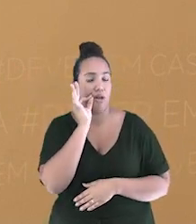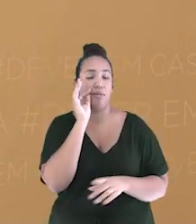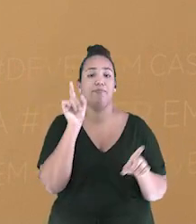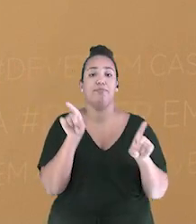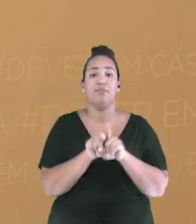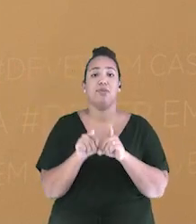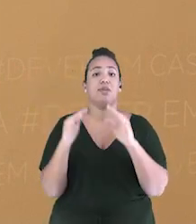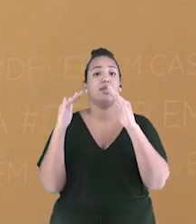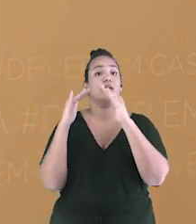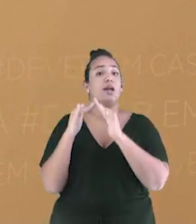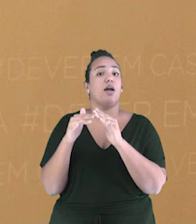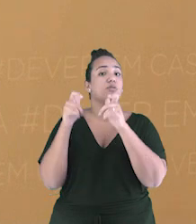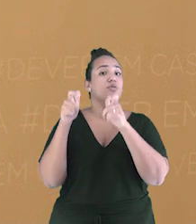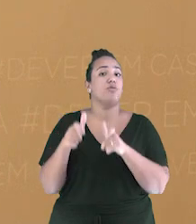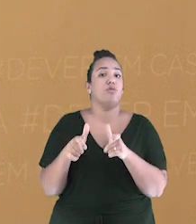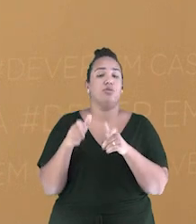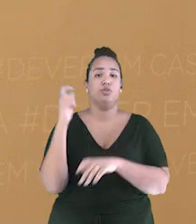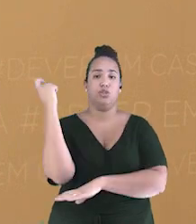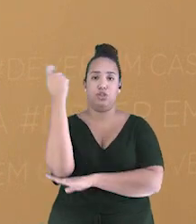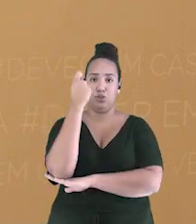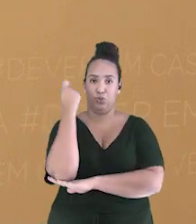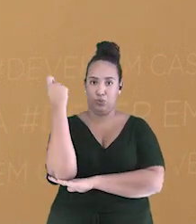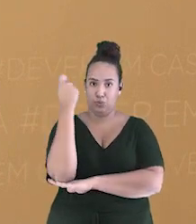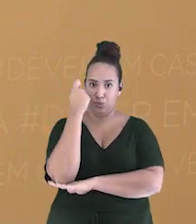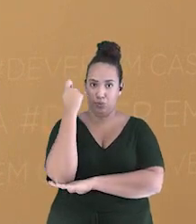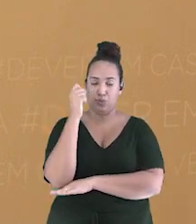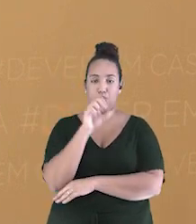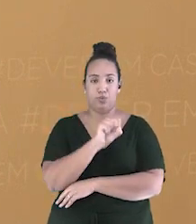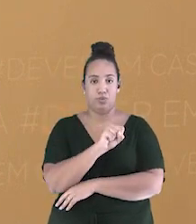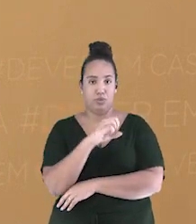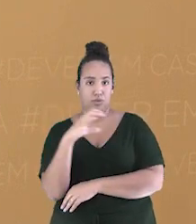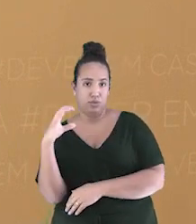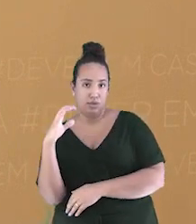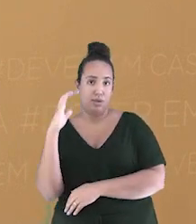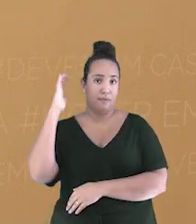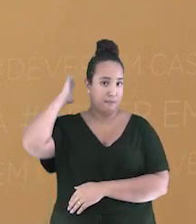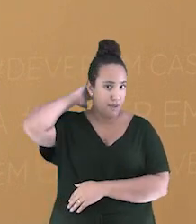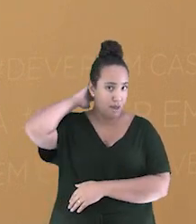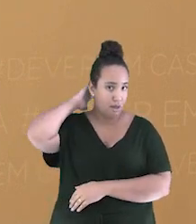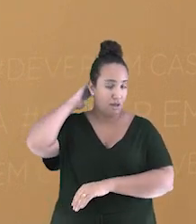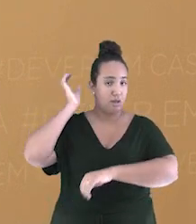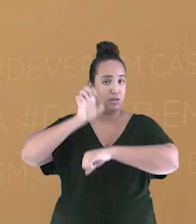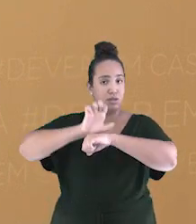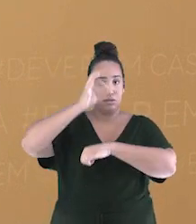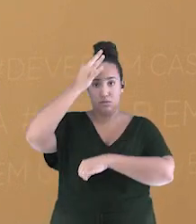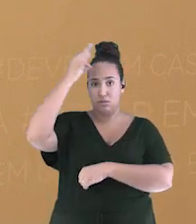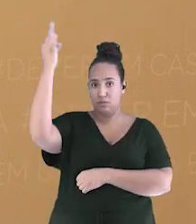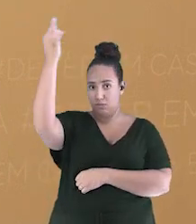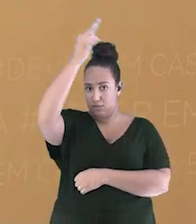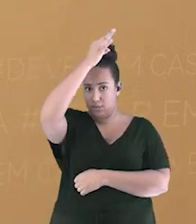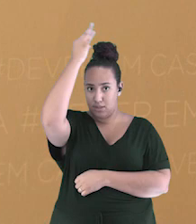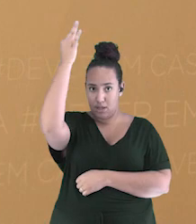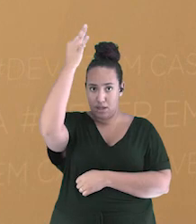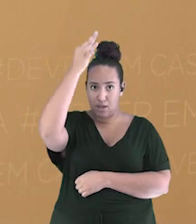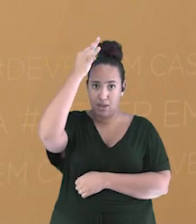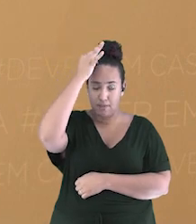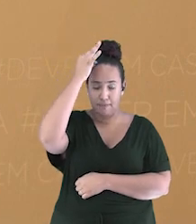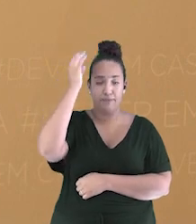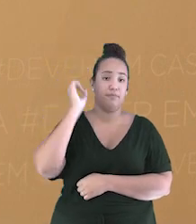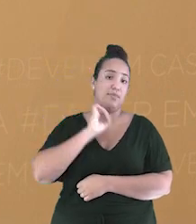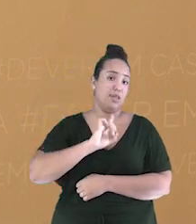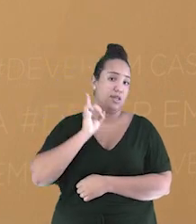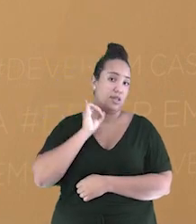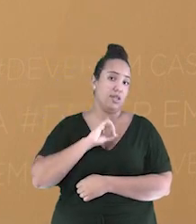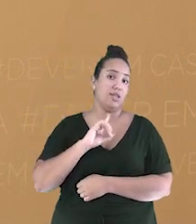eles se fixaram foram Rio Grande do Sul, Santa Catarina, Paraná, Espírito Santo, Minas Gerais, Rio de